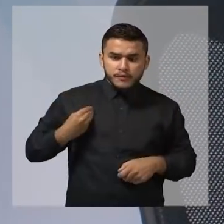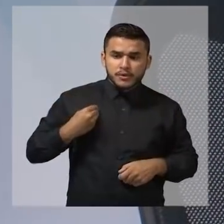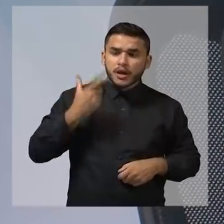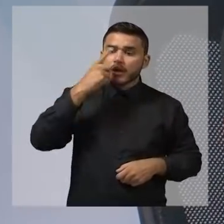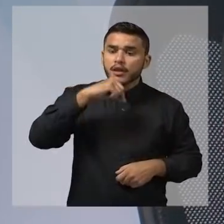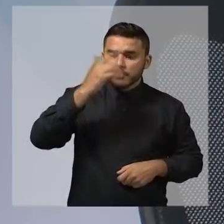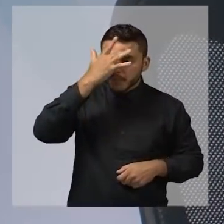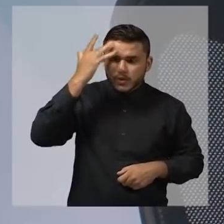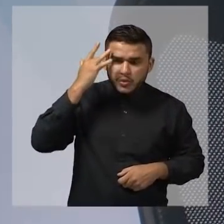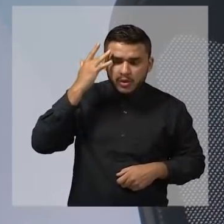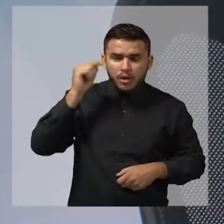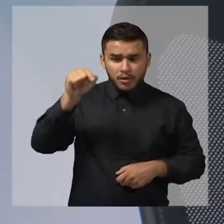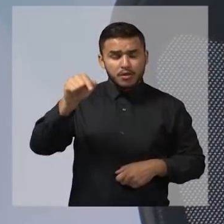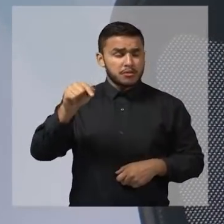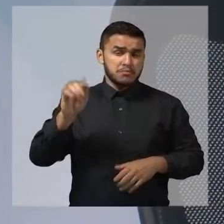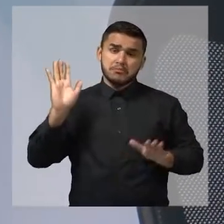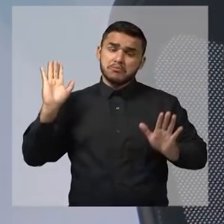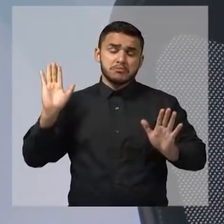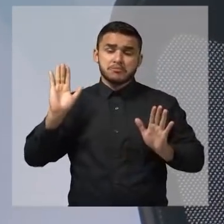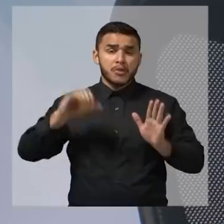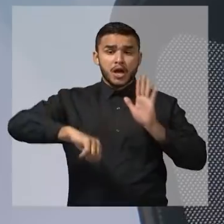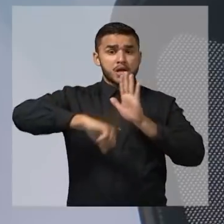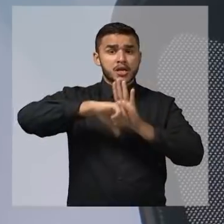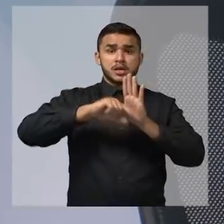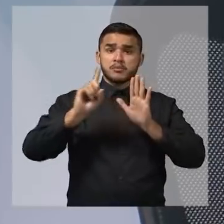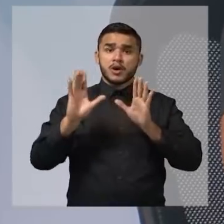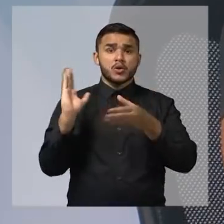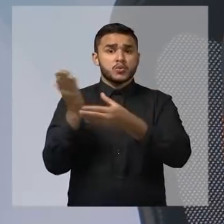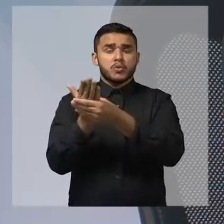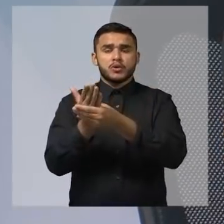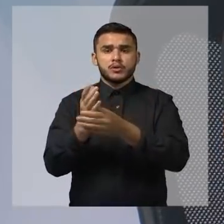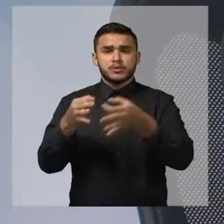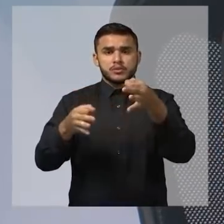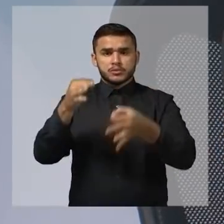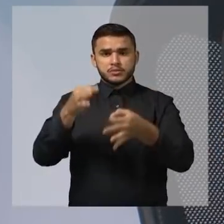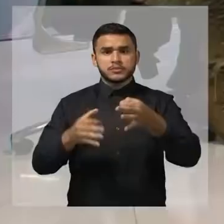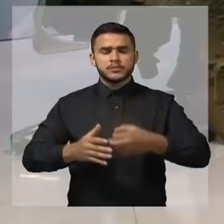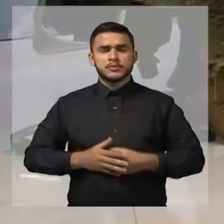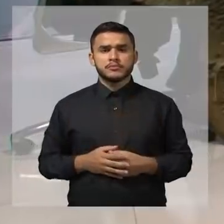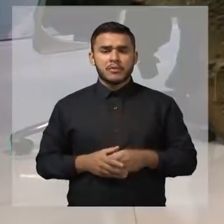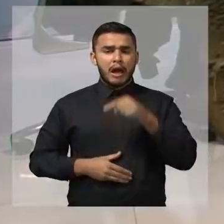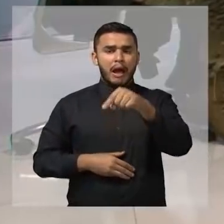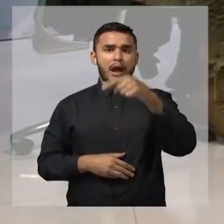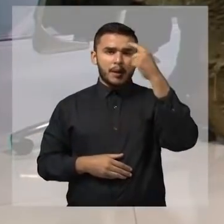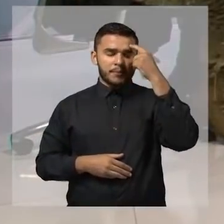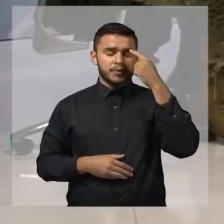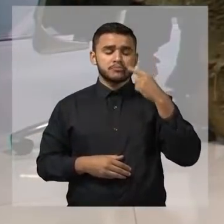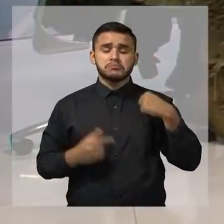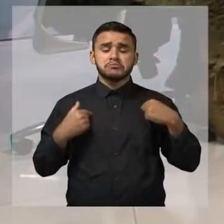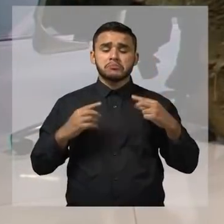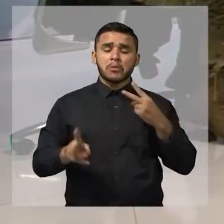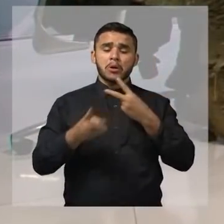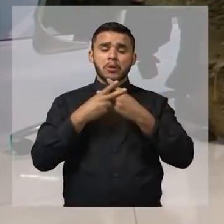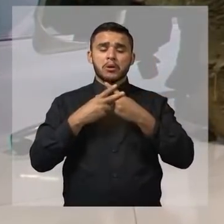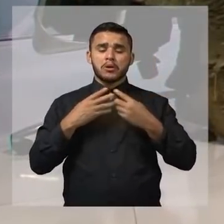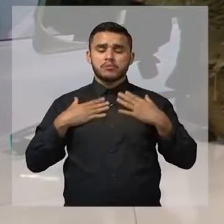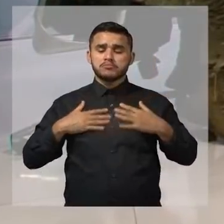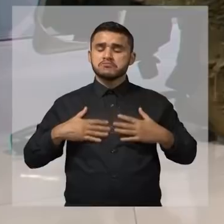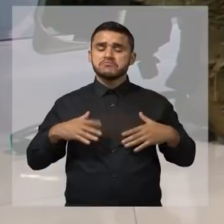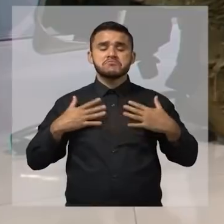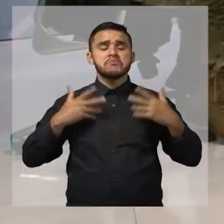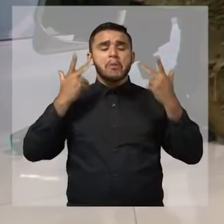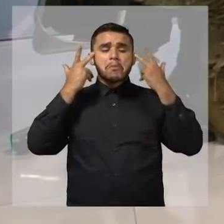gente começou a responsabilizar, porque o preso achava, né, começa aquela máxima de preso que eu não tenho nada a